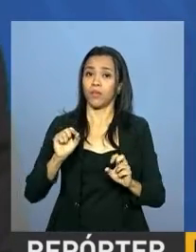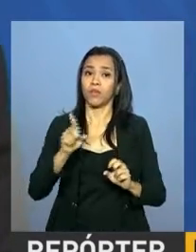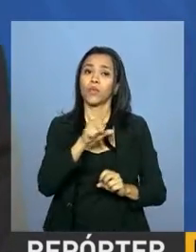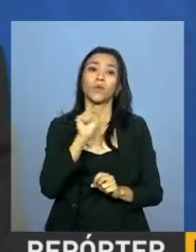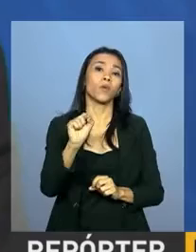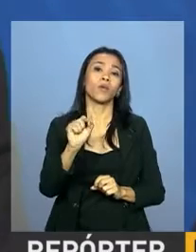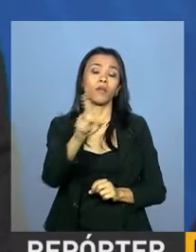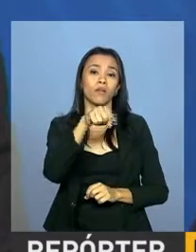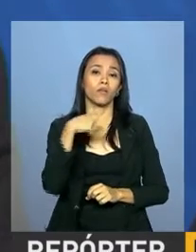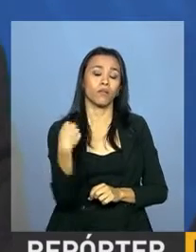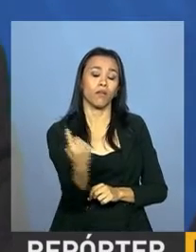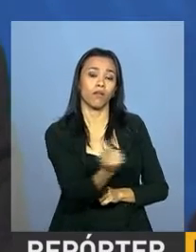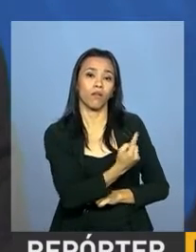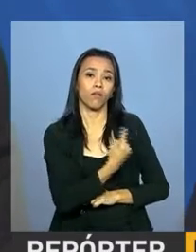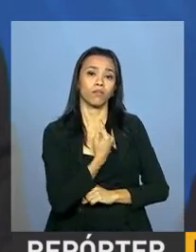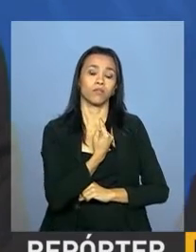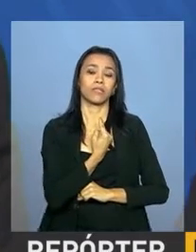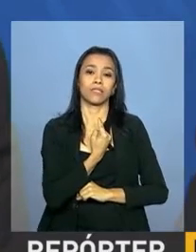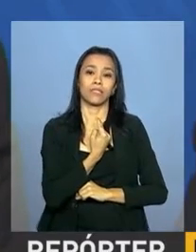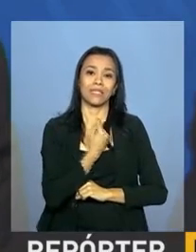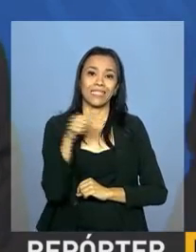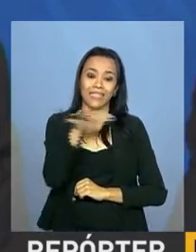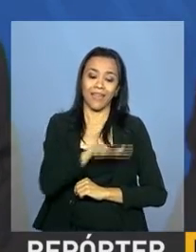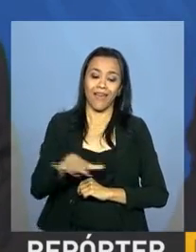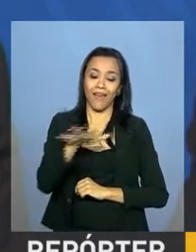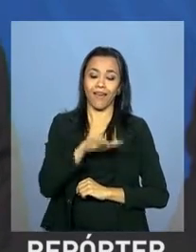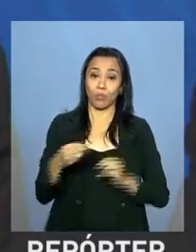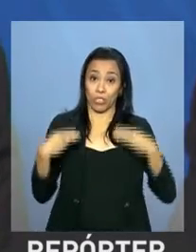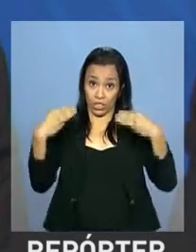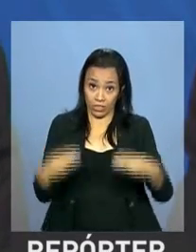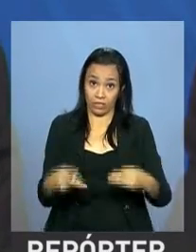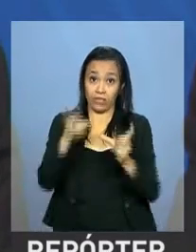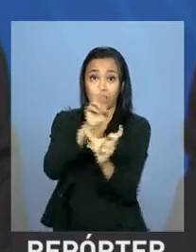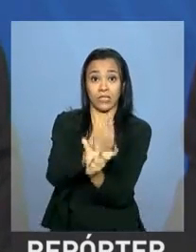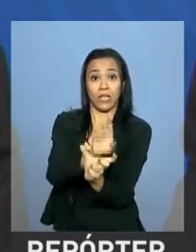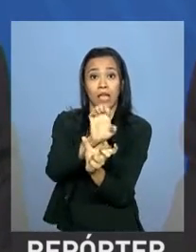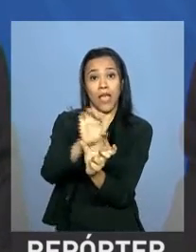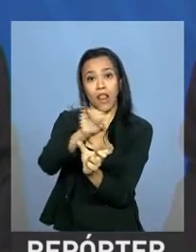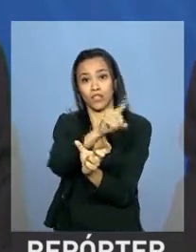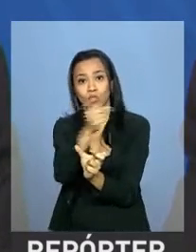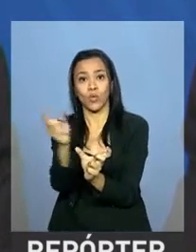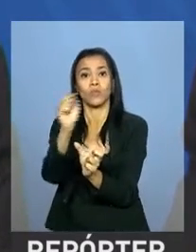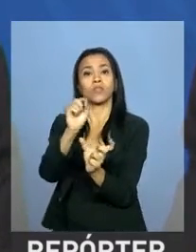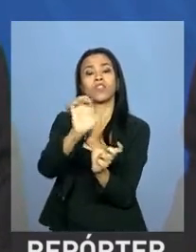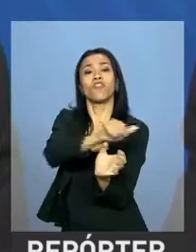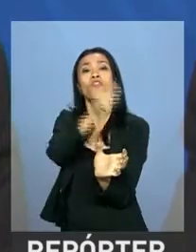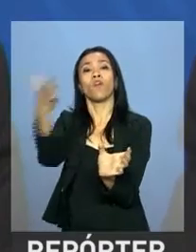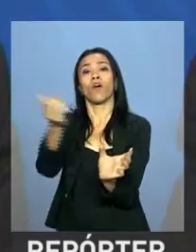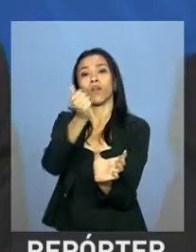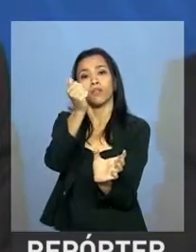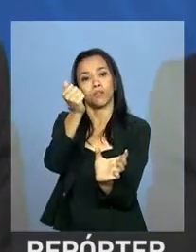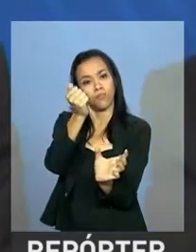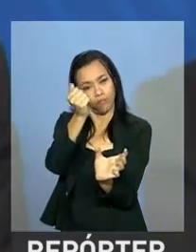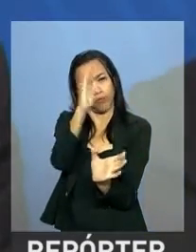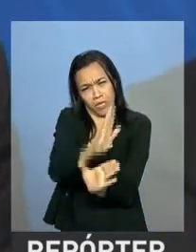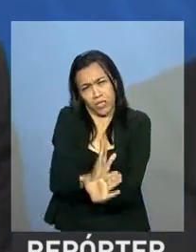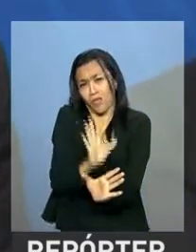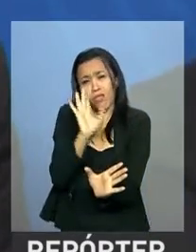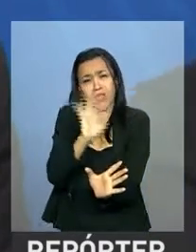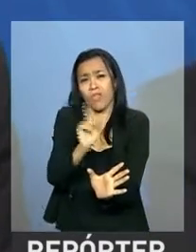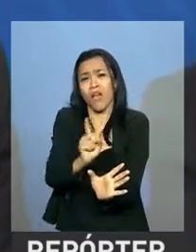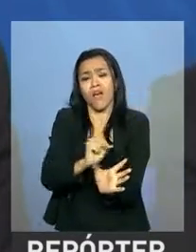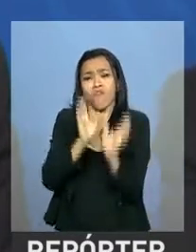nós na área de relações exteriores temos procurado fazer exatamente isso não centralizar o